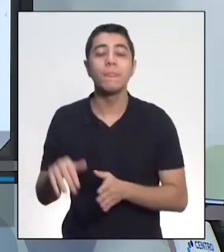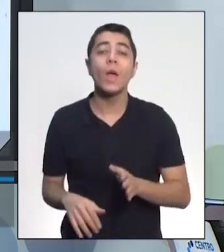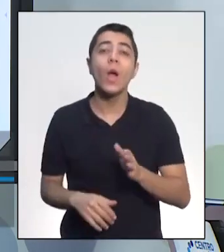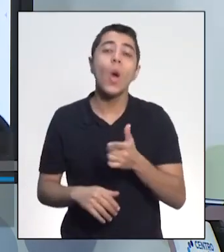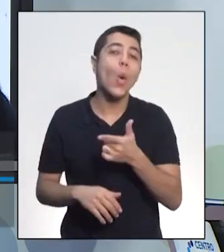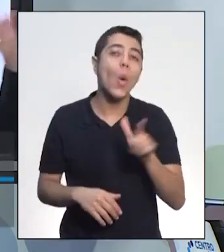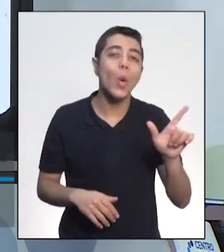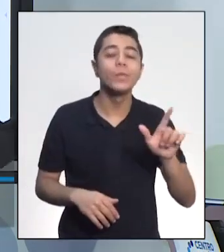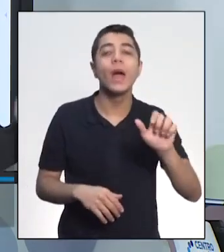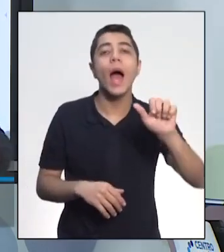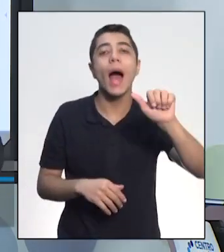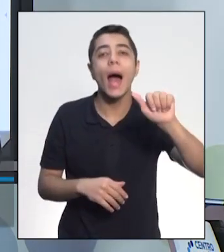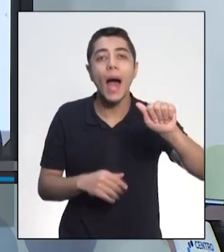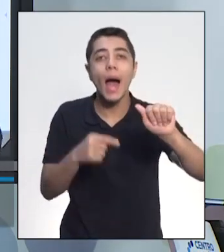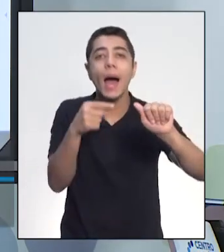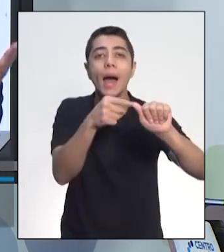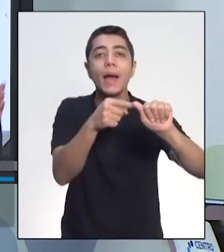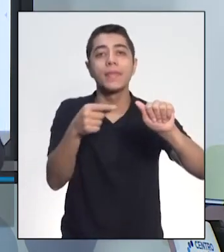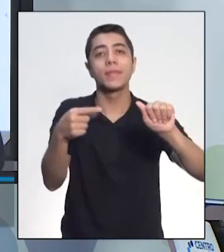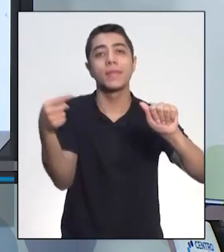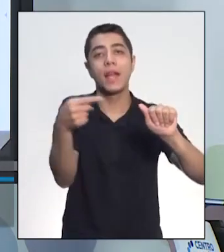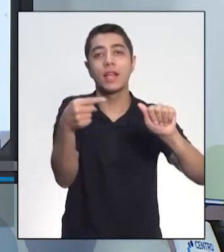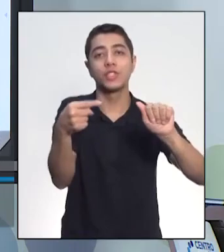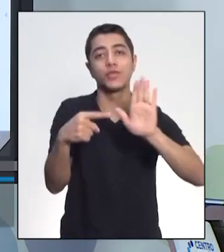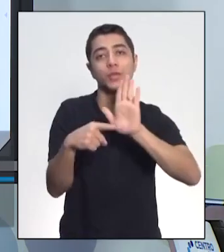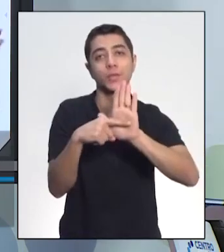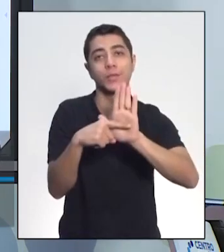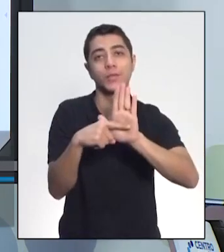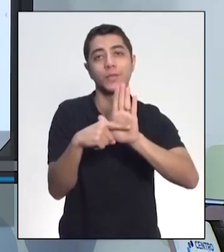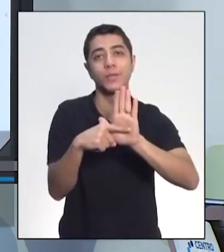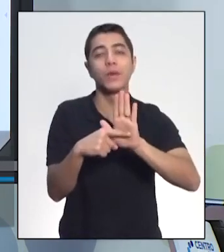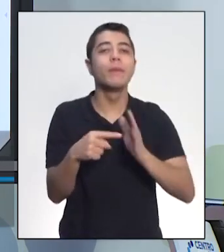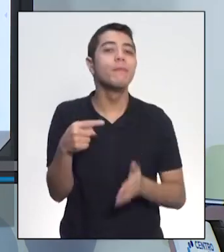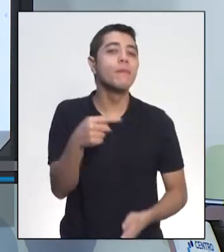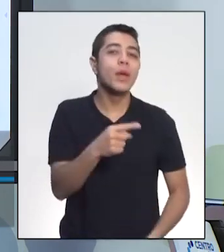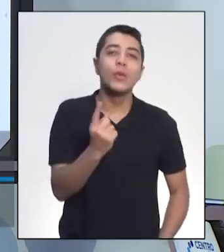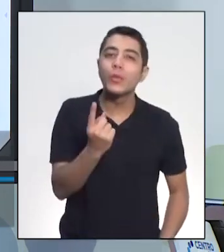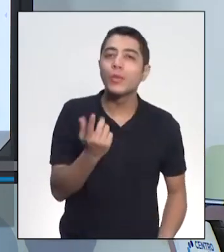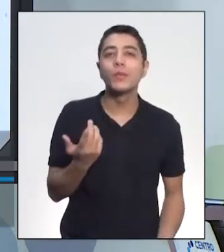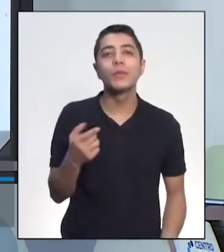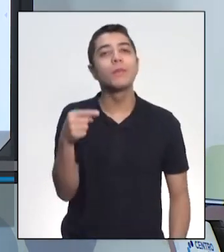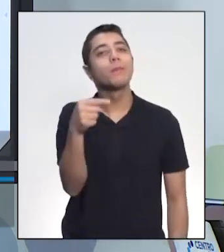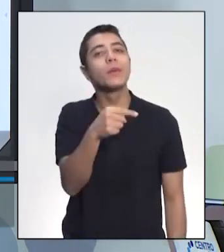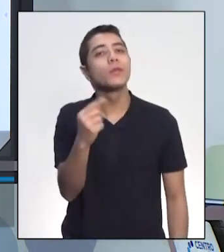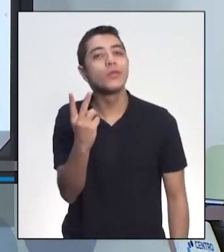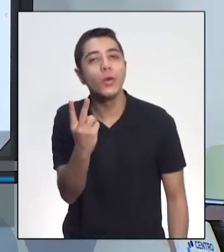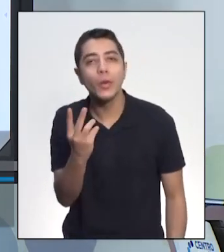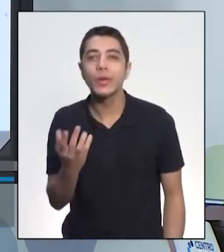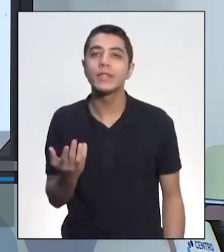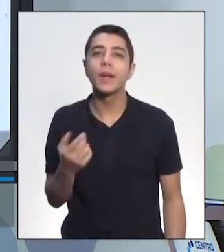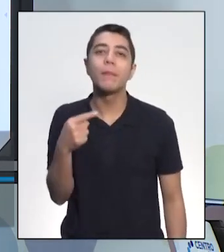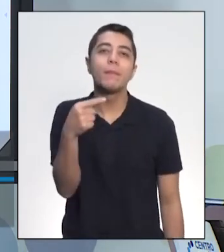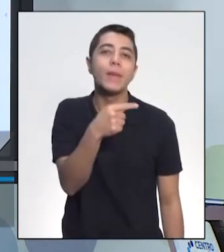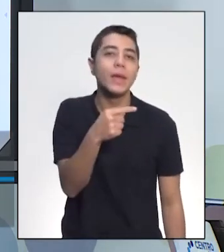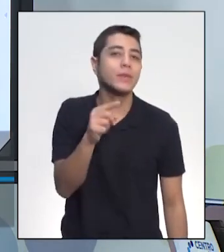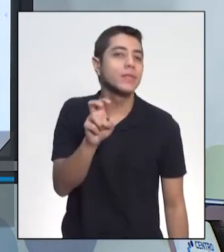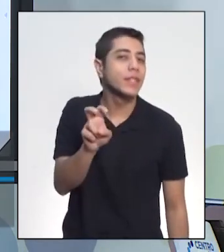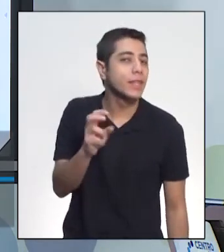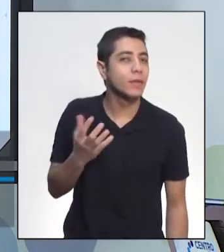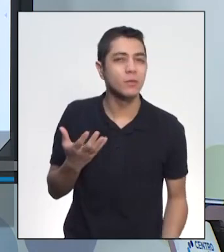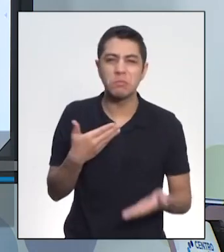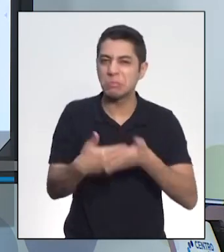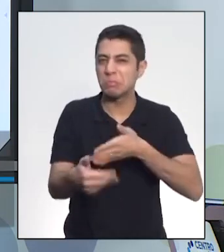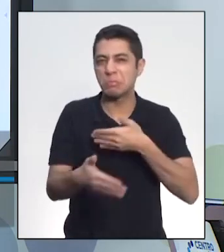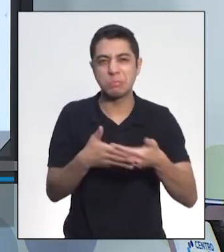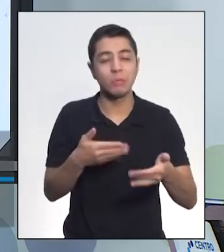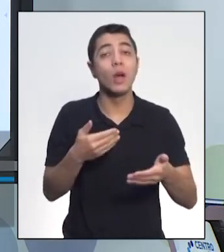1, menos 2, menos 10, menos 1/3, menos raiz de 5, que seja, esse a sendo negativo, a minha concavidade